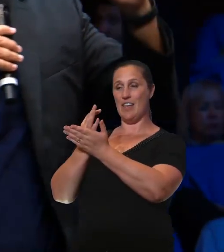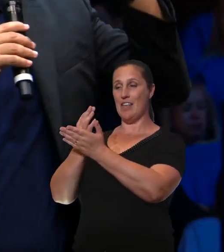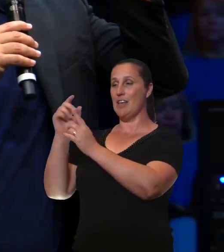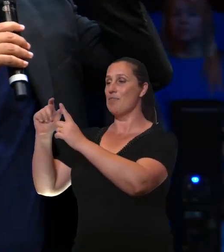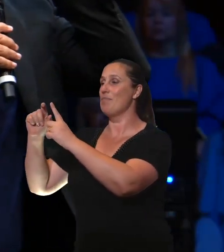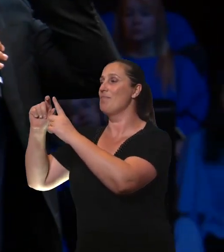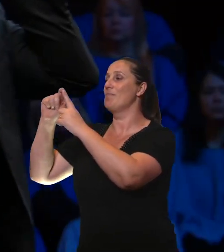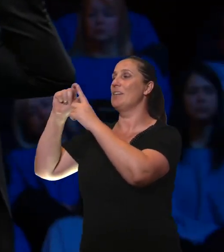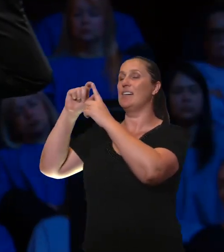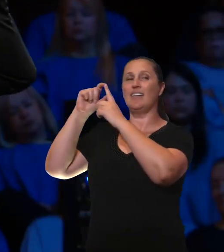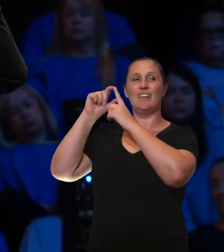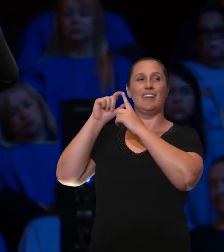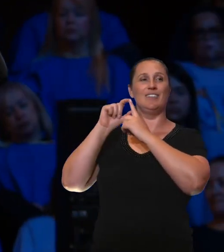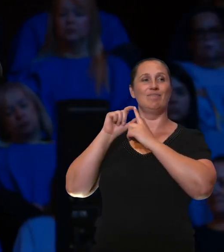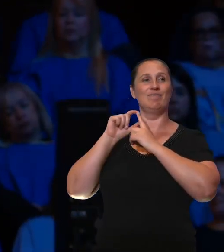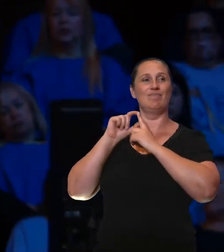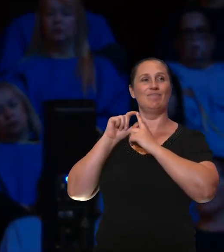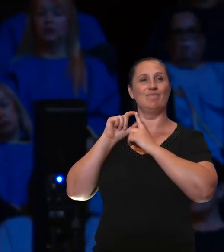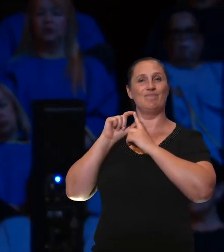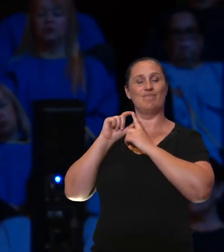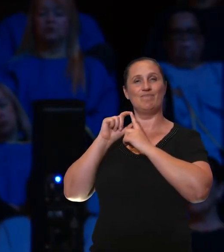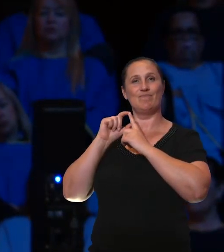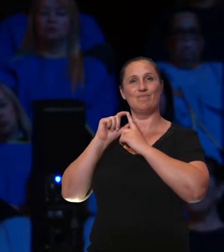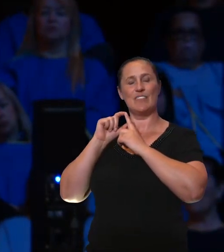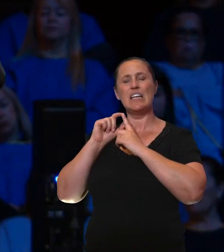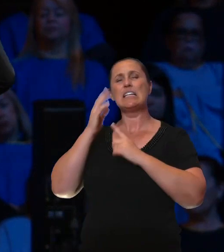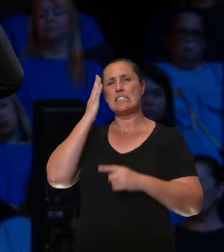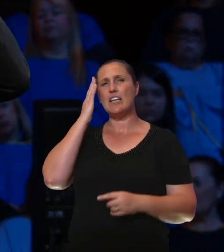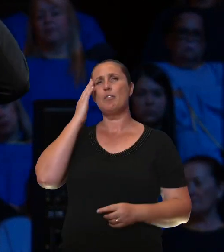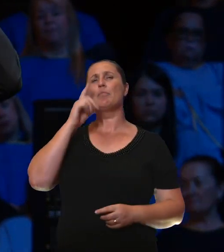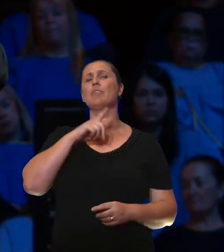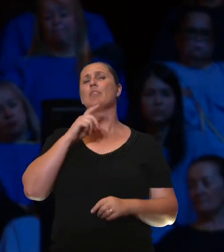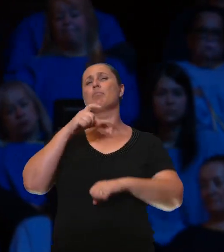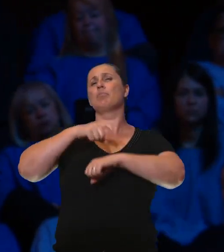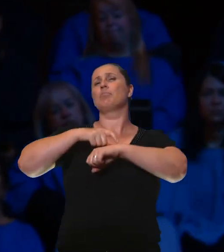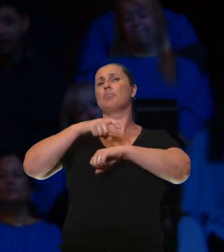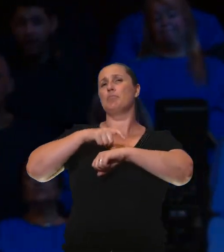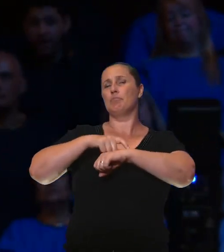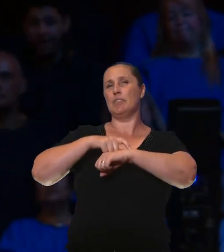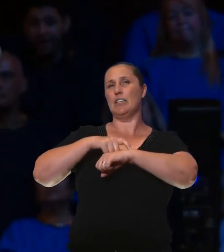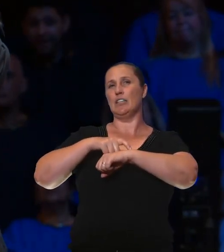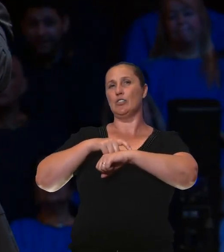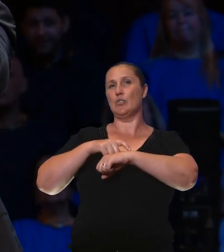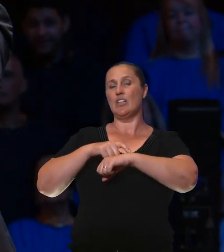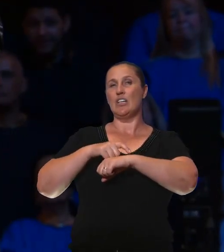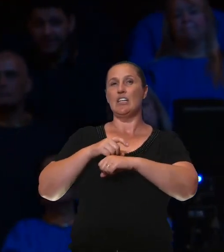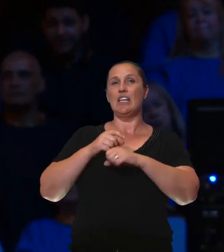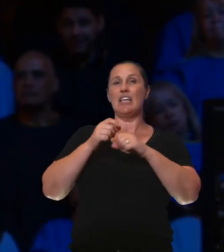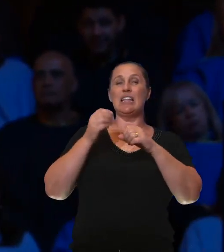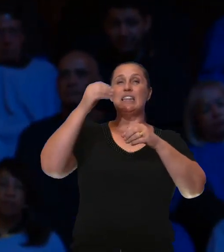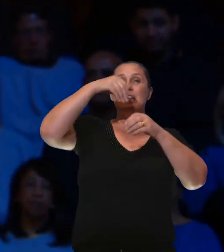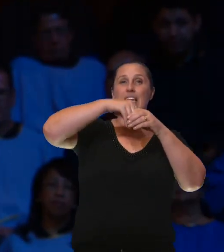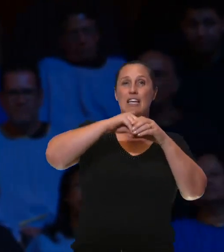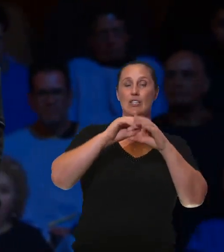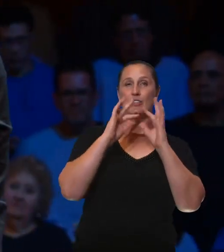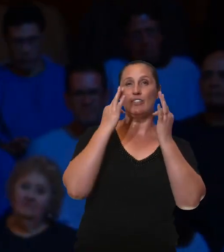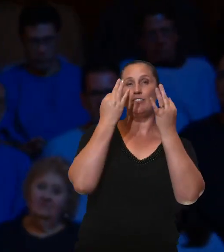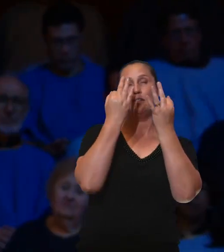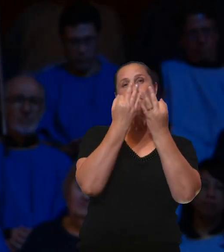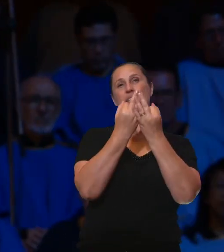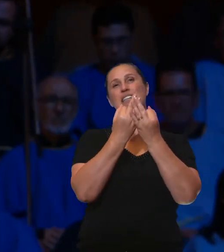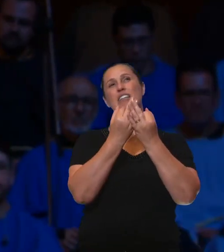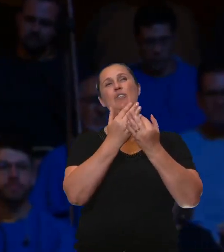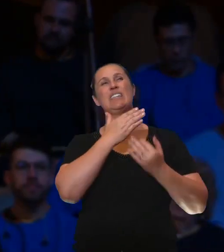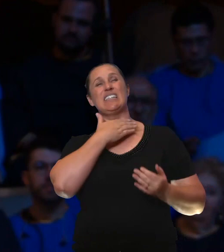palavra que ele ouviu. Existem momentos no seio da família, crises